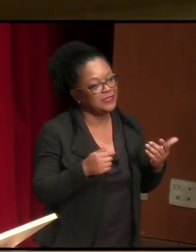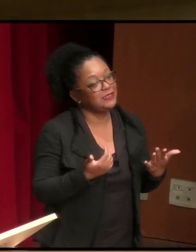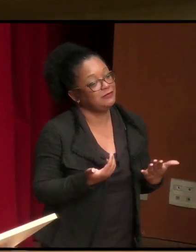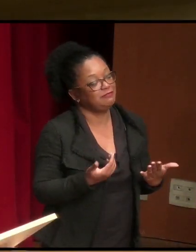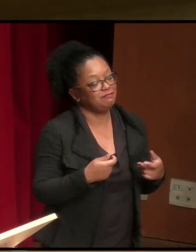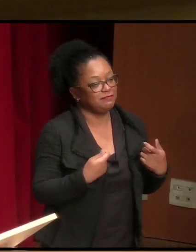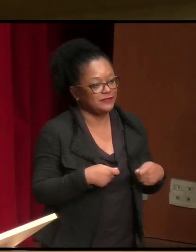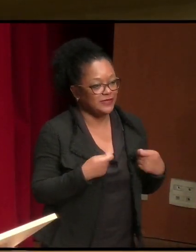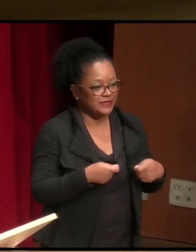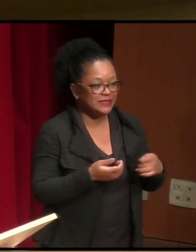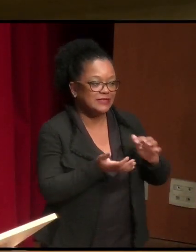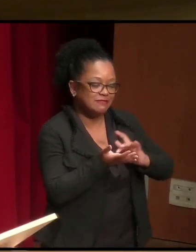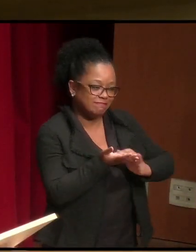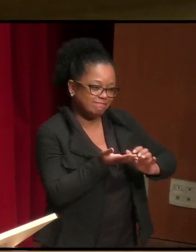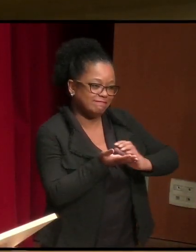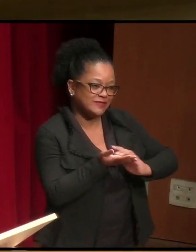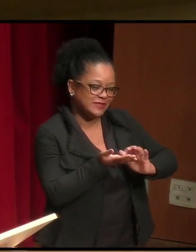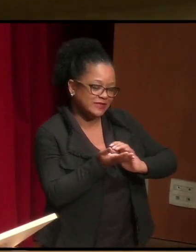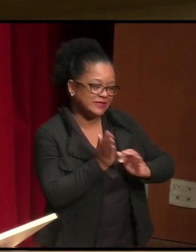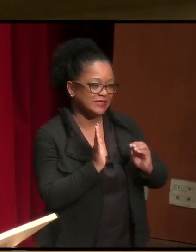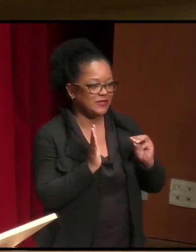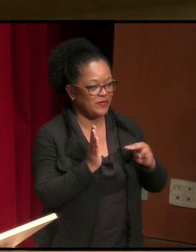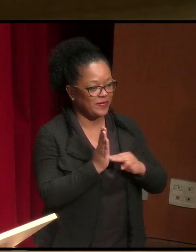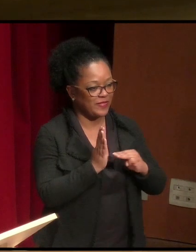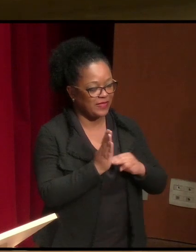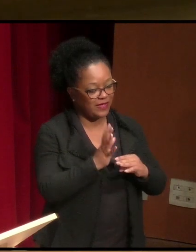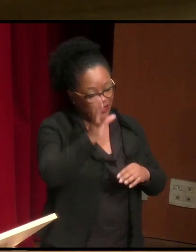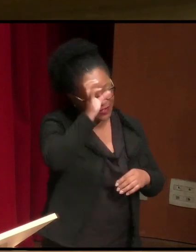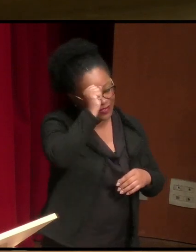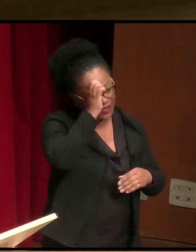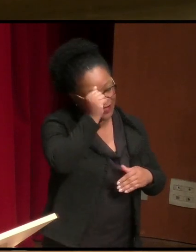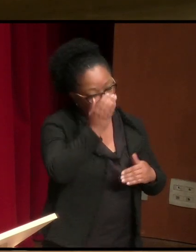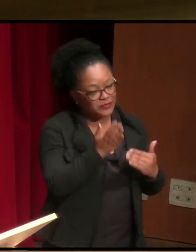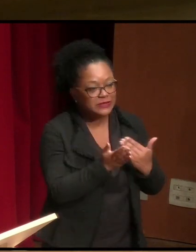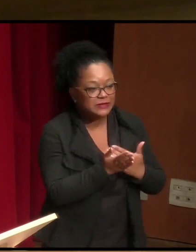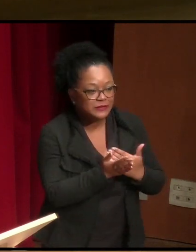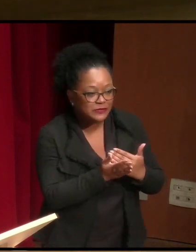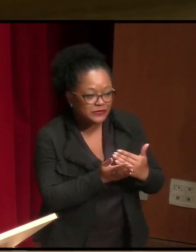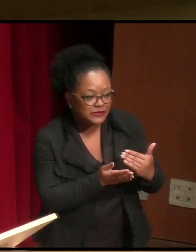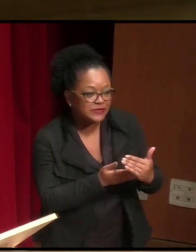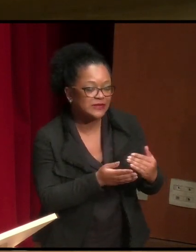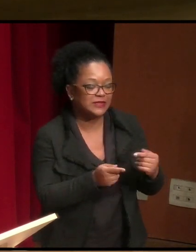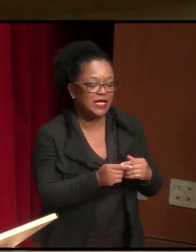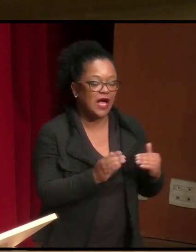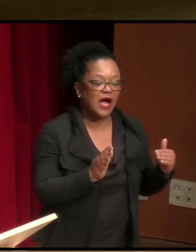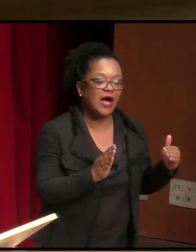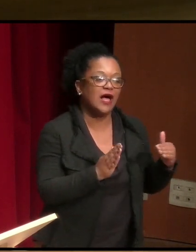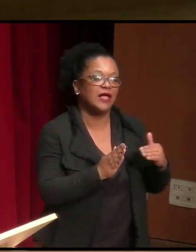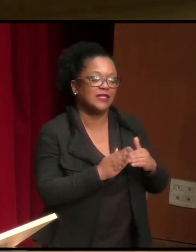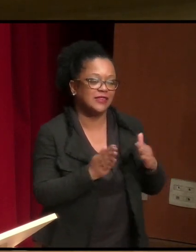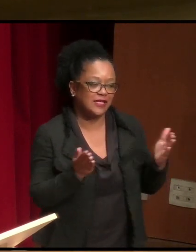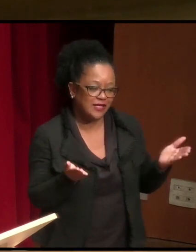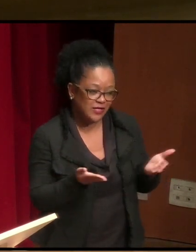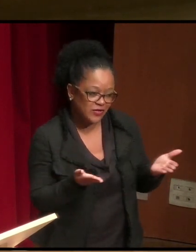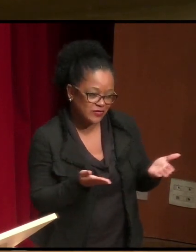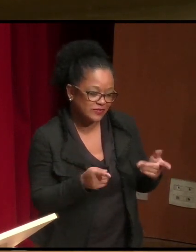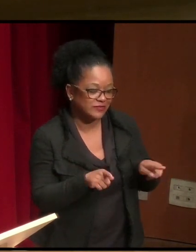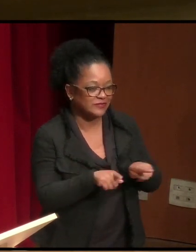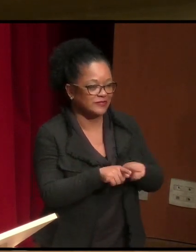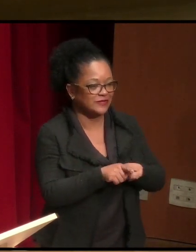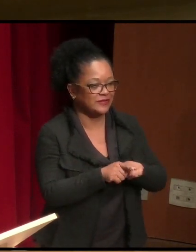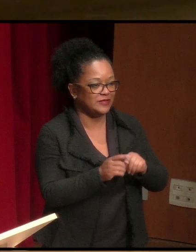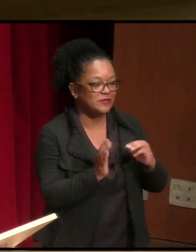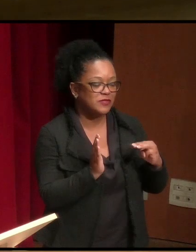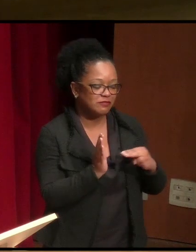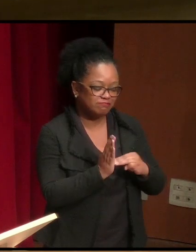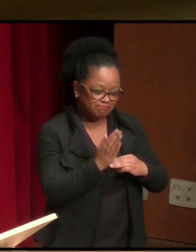que ficar com o método Braille, porque é por onde eu estou aqui hoje, foi graças a Deus e ao método Braille.